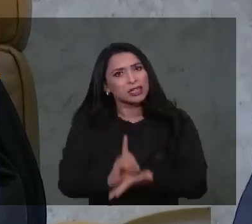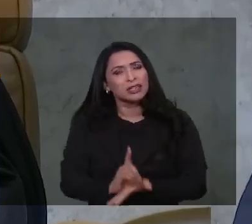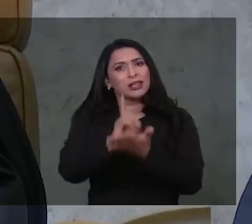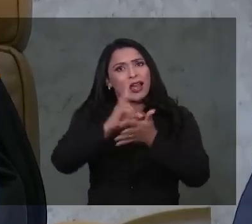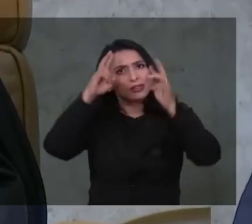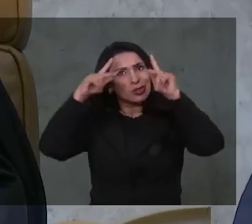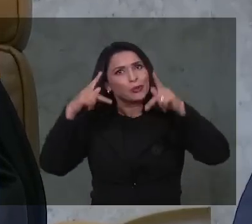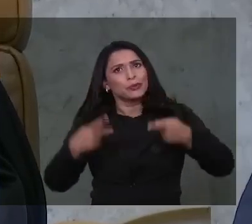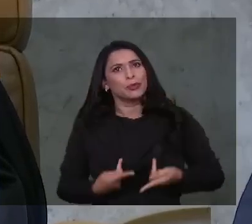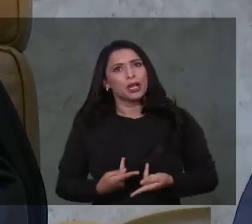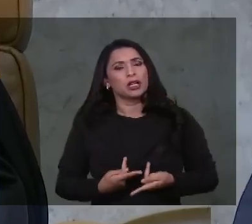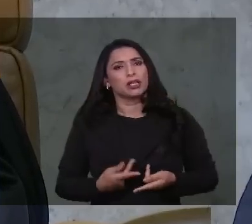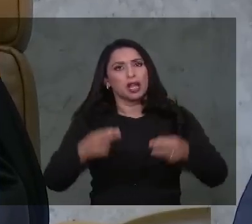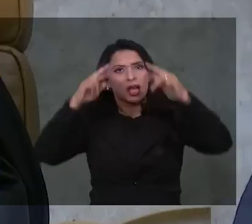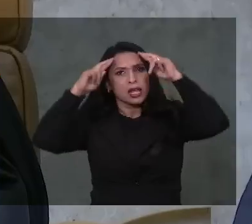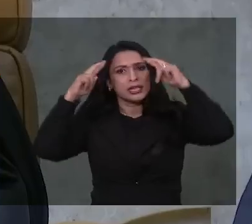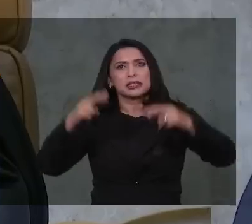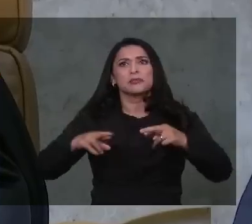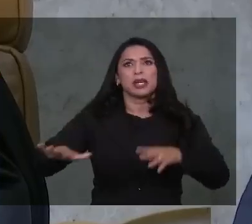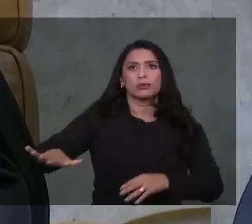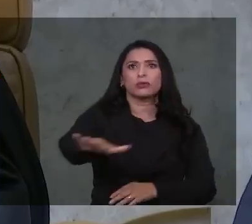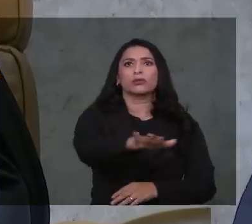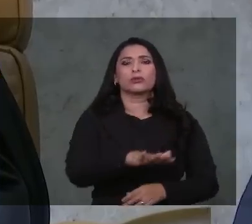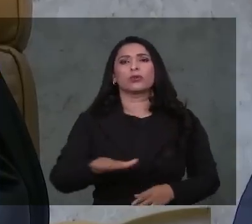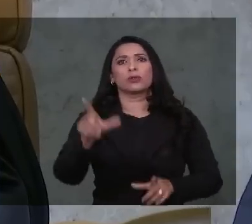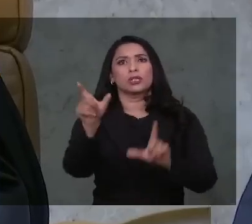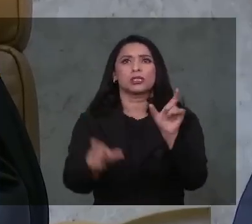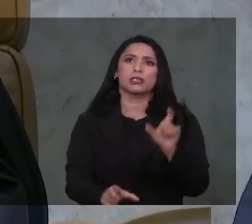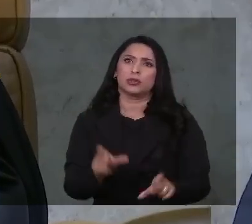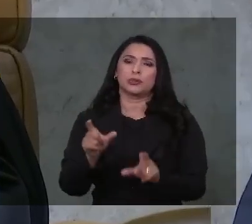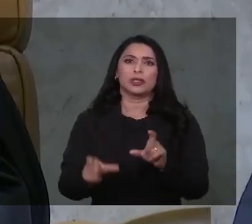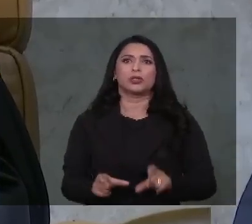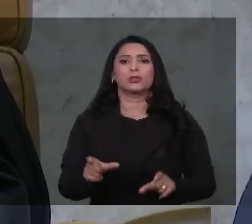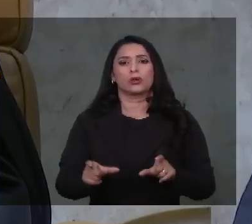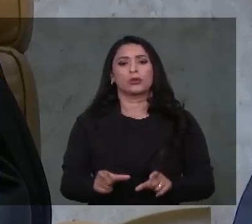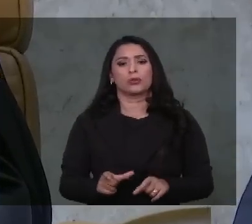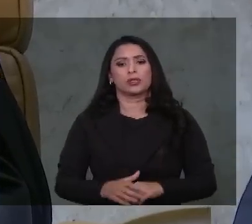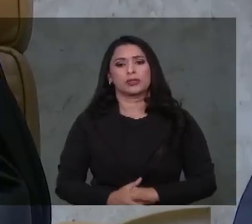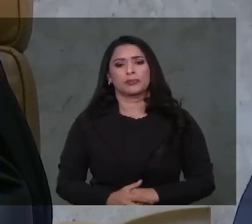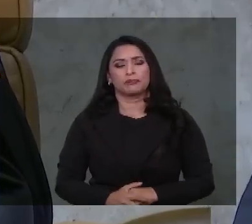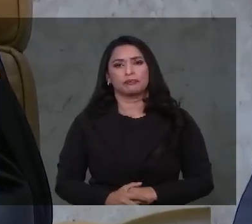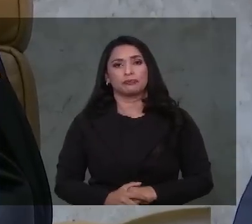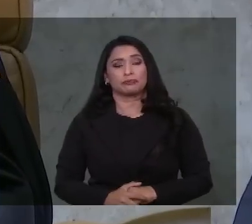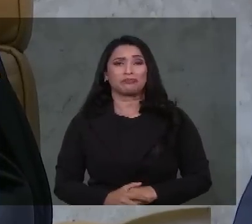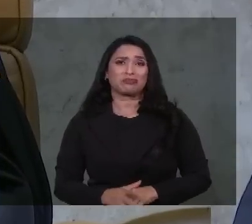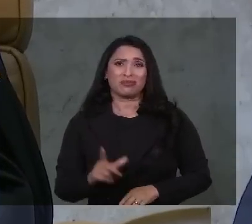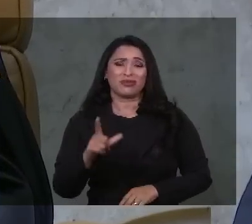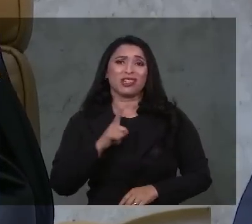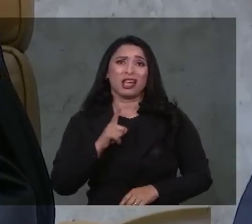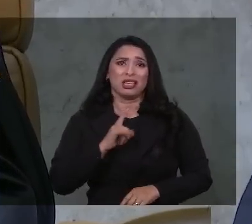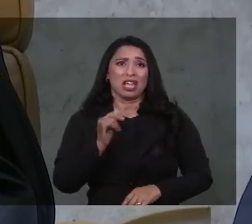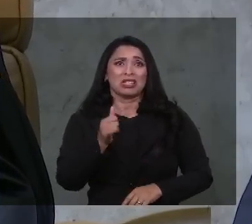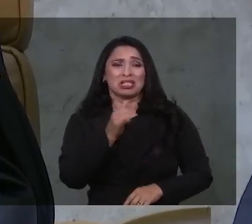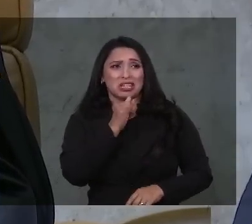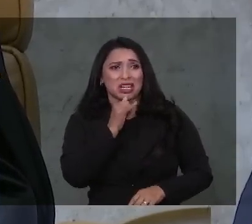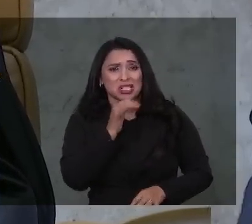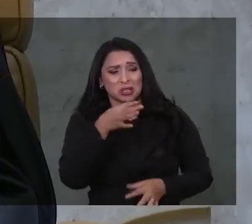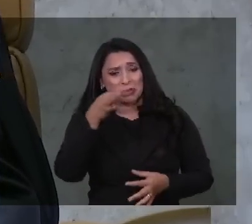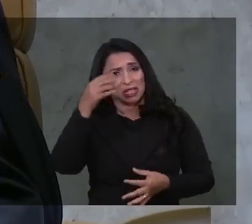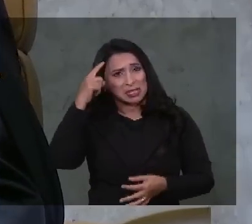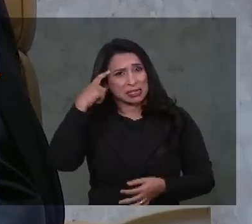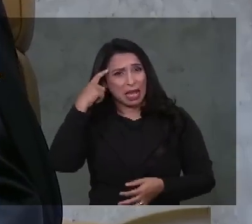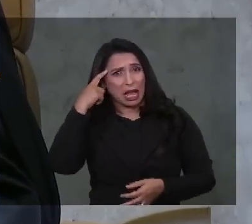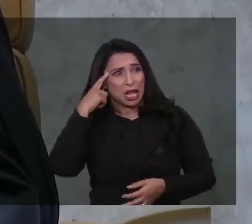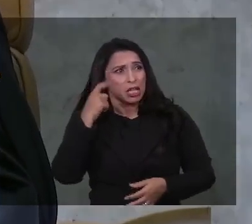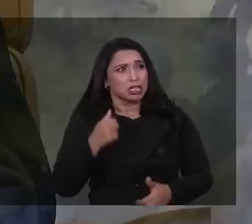e consideração por todas as pessoas. Poucas derrotas do espírito são mais tristes do que alguém se achar melhor do que os